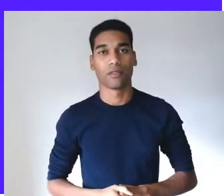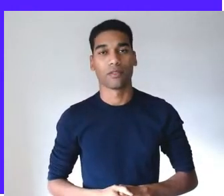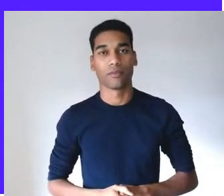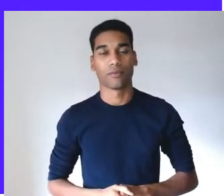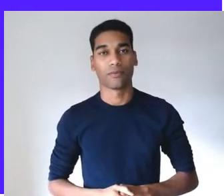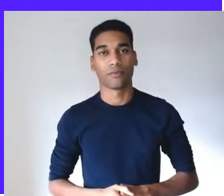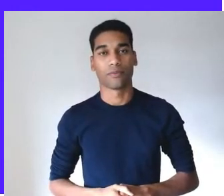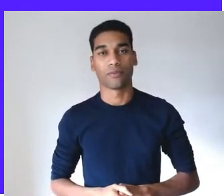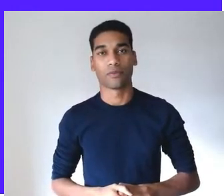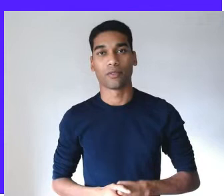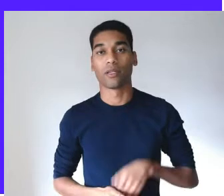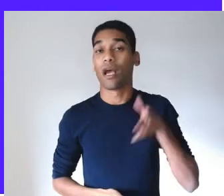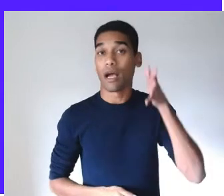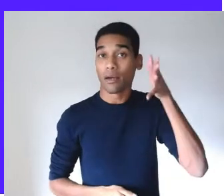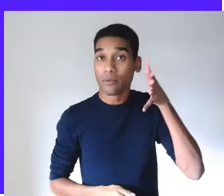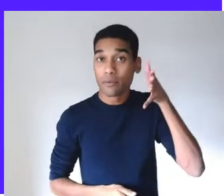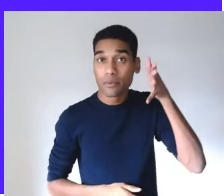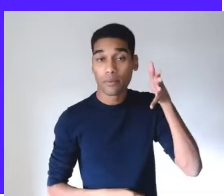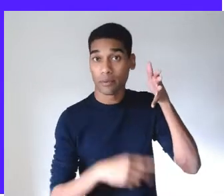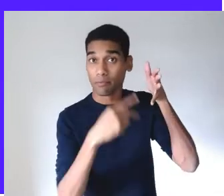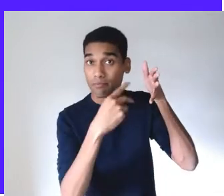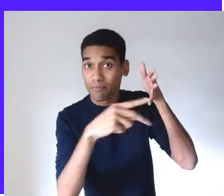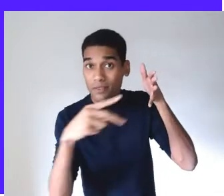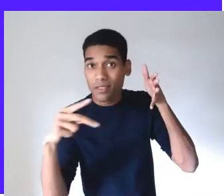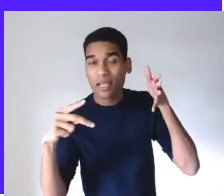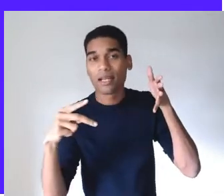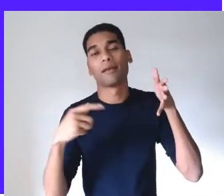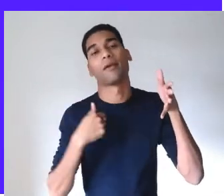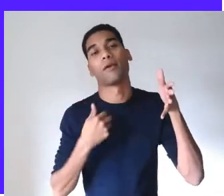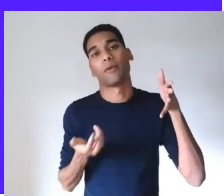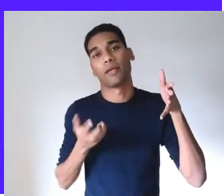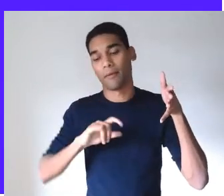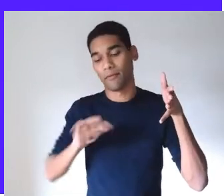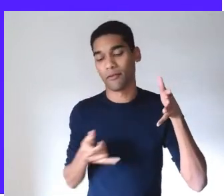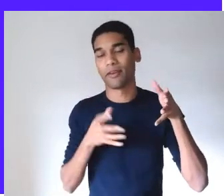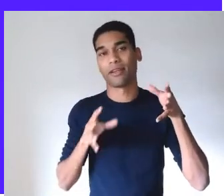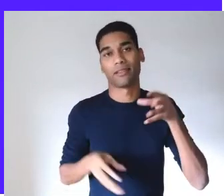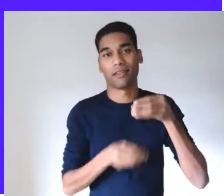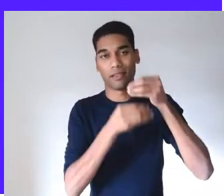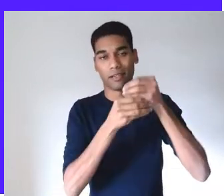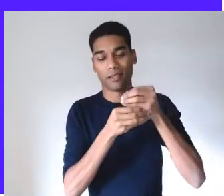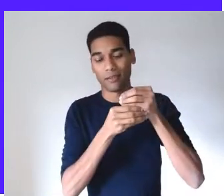delas, que são, foram muito importantes, assim, tem pontos muito, pode mandar realmente a bala, Adriana, cruciais.